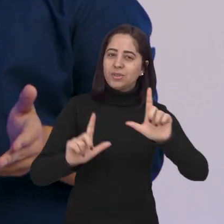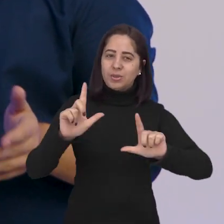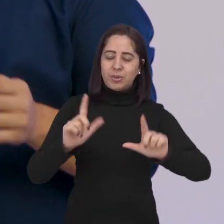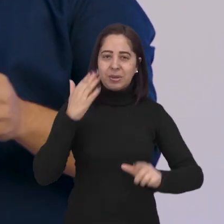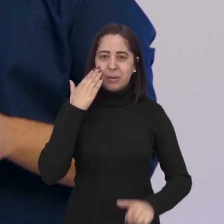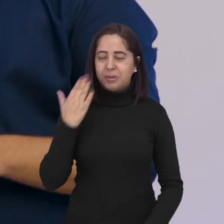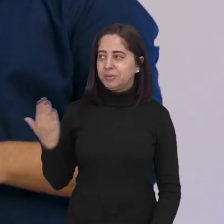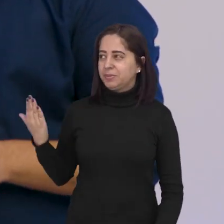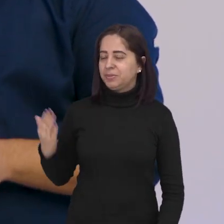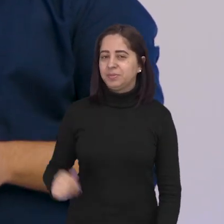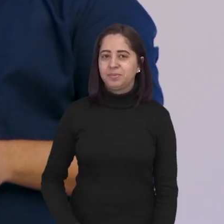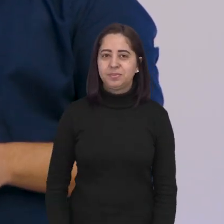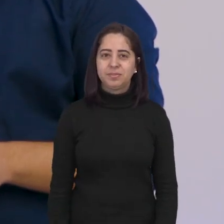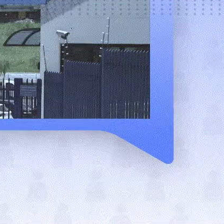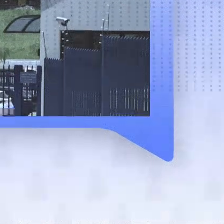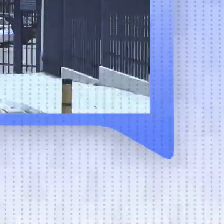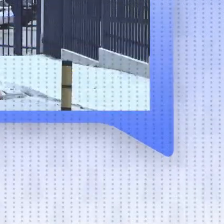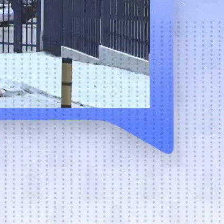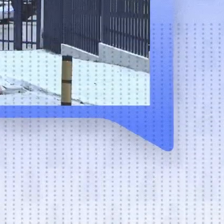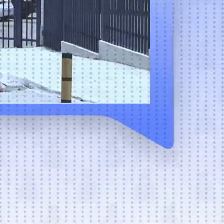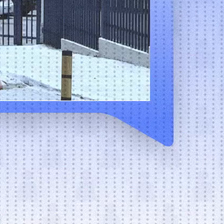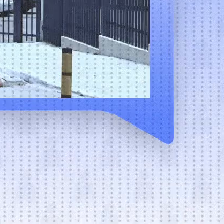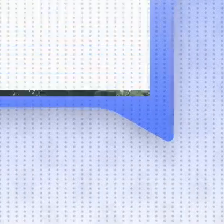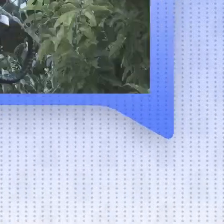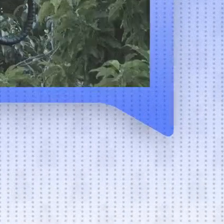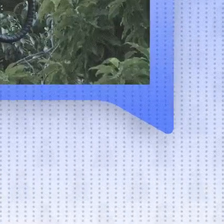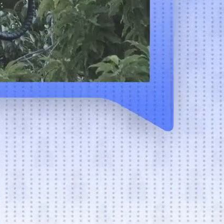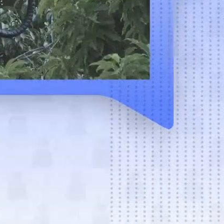Cidadania em Pauta está só começando.